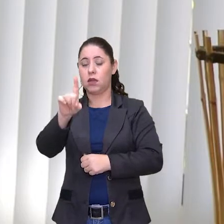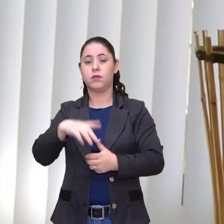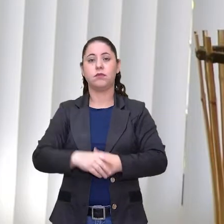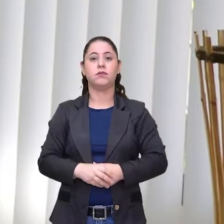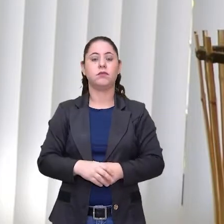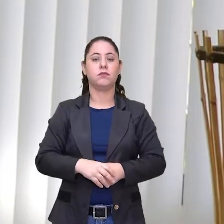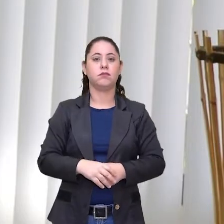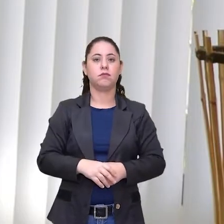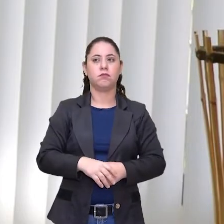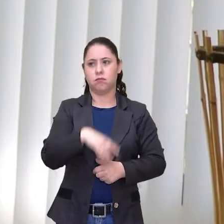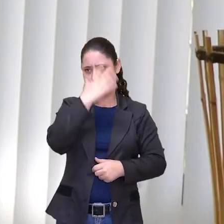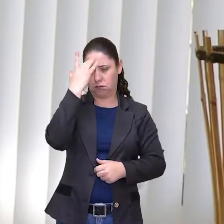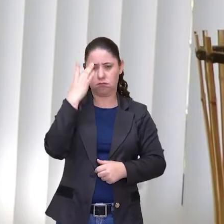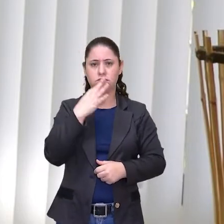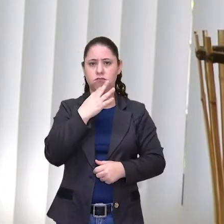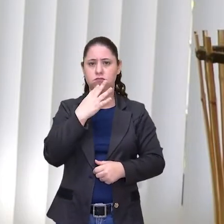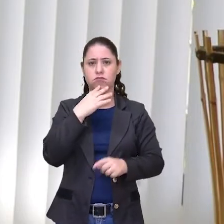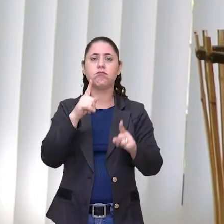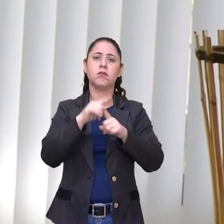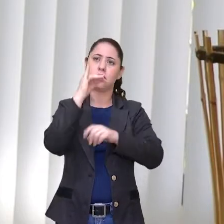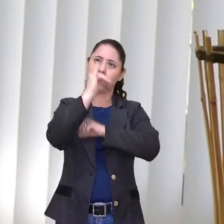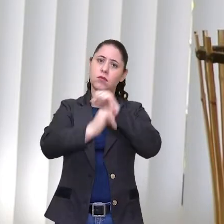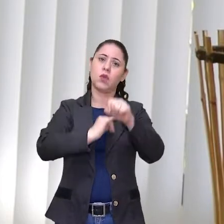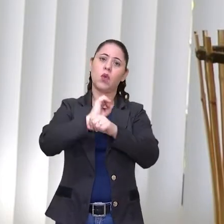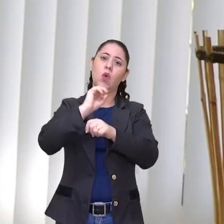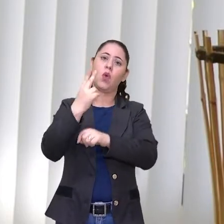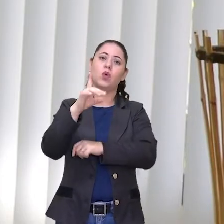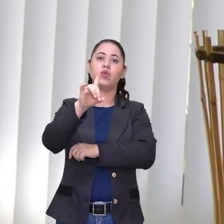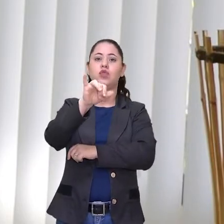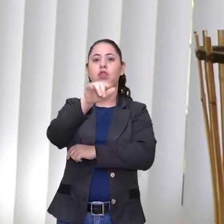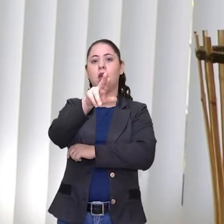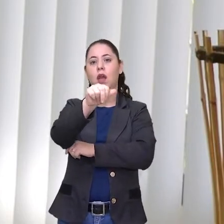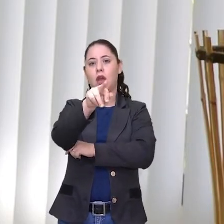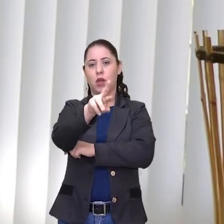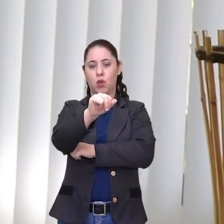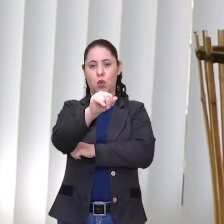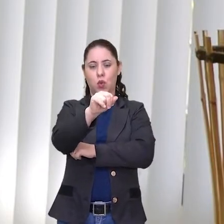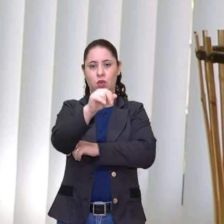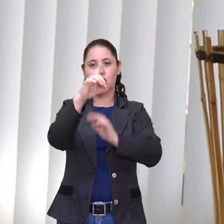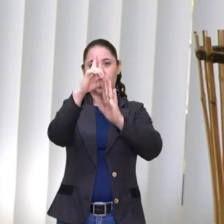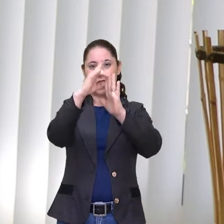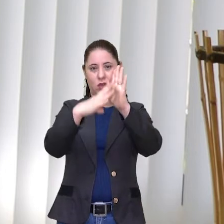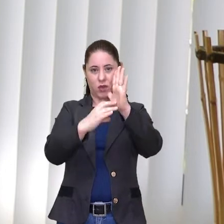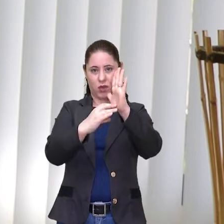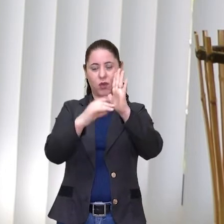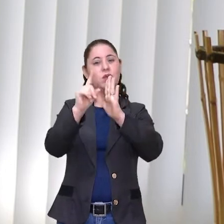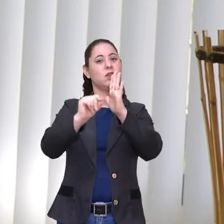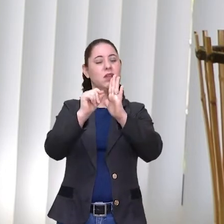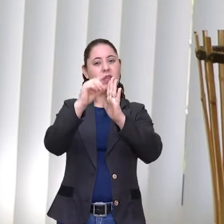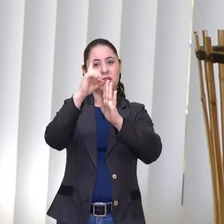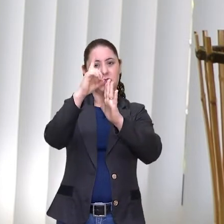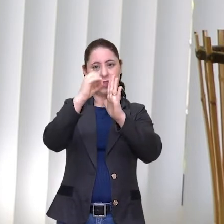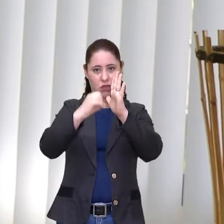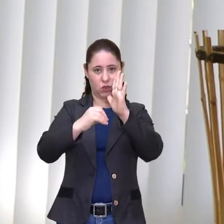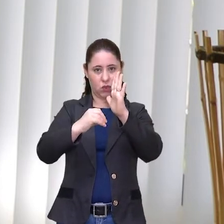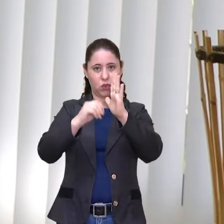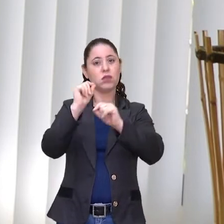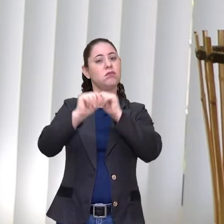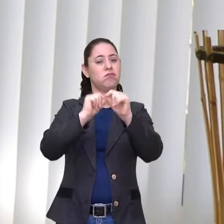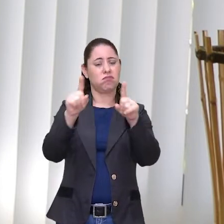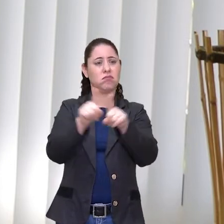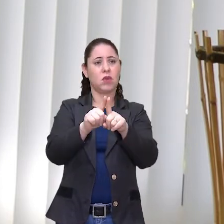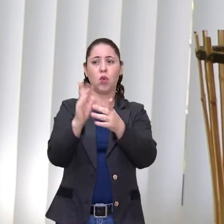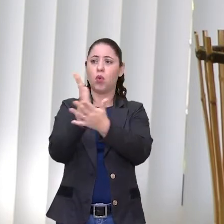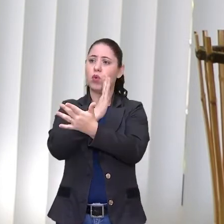E a pessoa toma conhecimento do leilão também por esse site ou pelo Diário da Justiça. Então pode acessar leilões